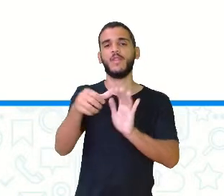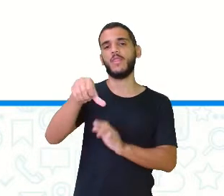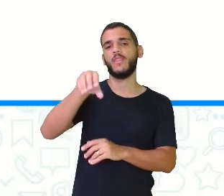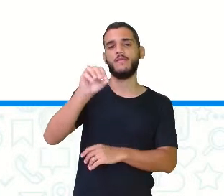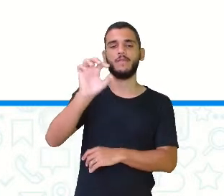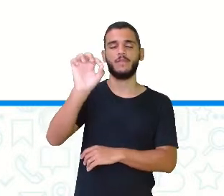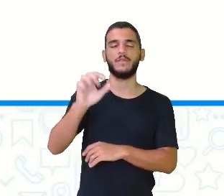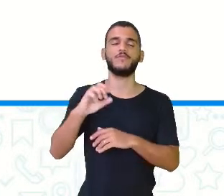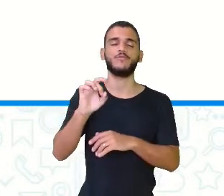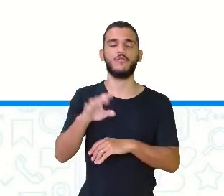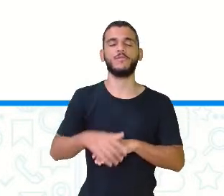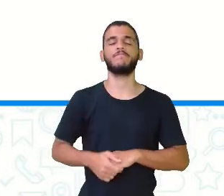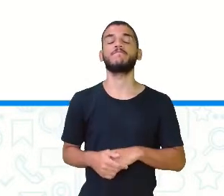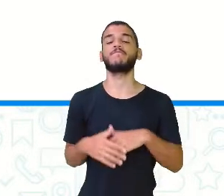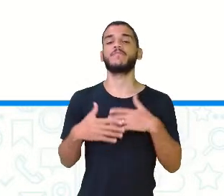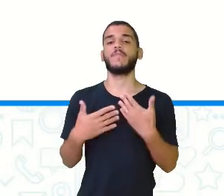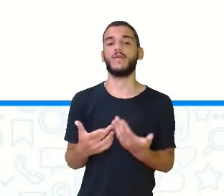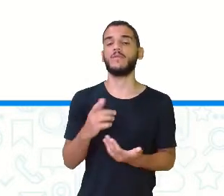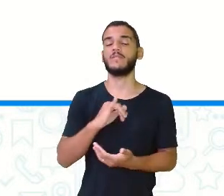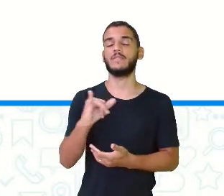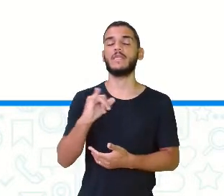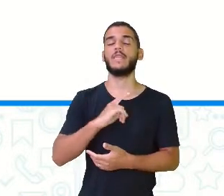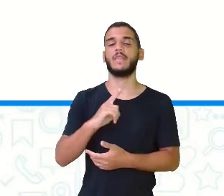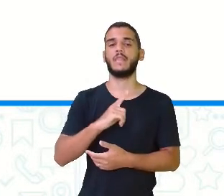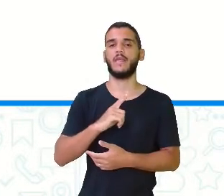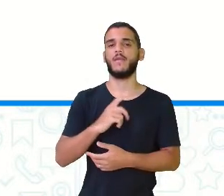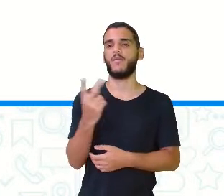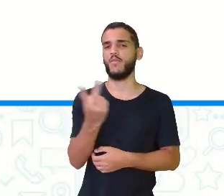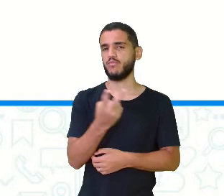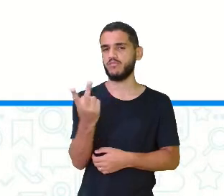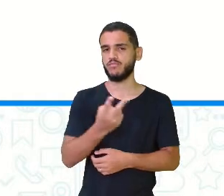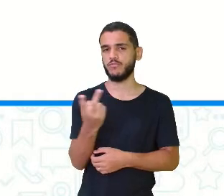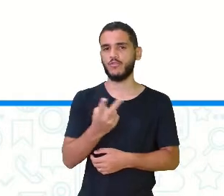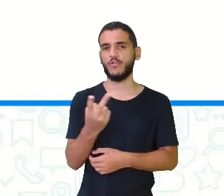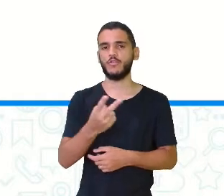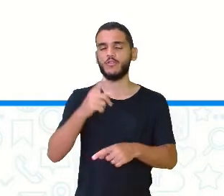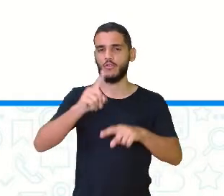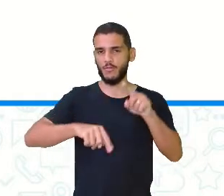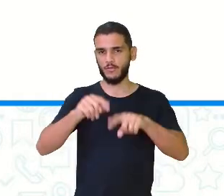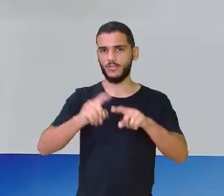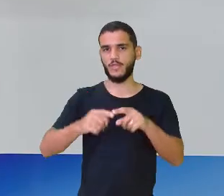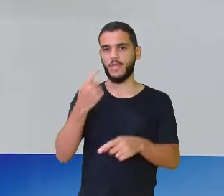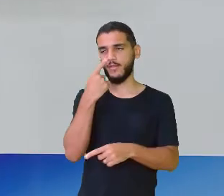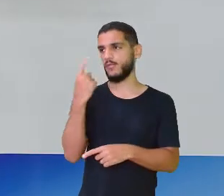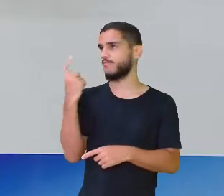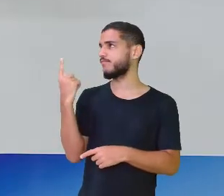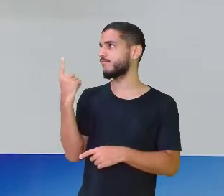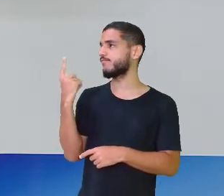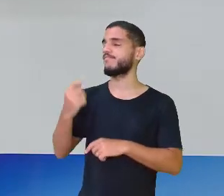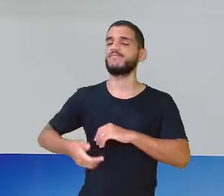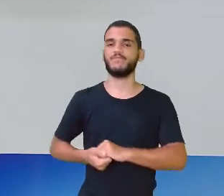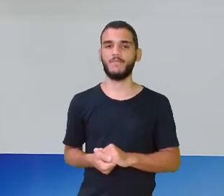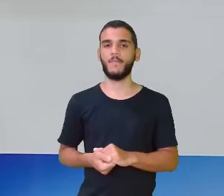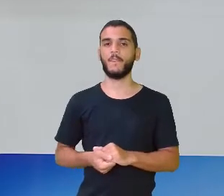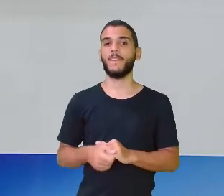E lógico, se eu tivesse esses dois transferidores,